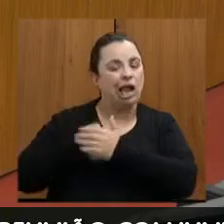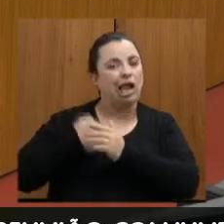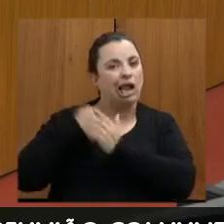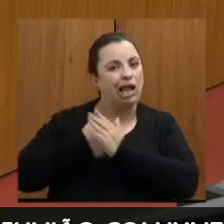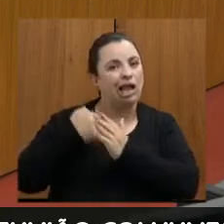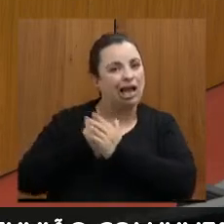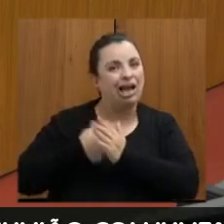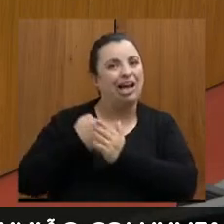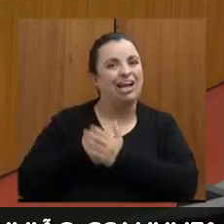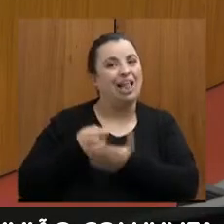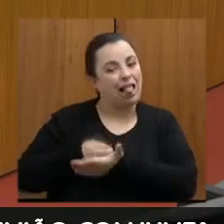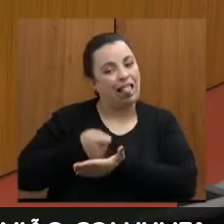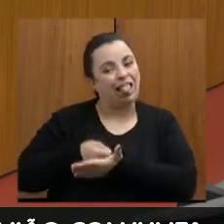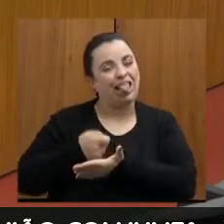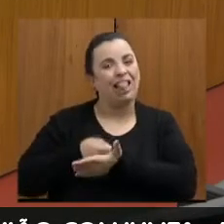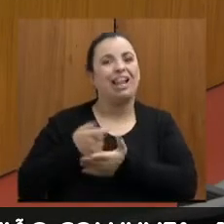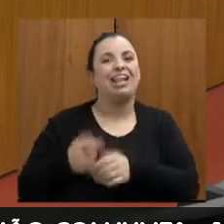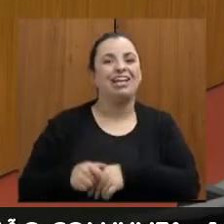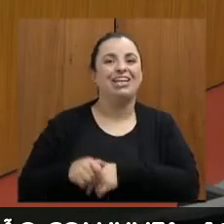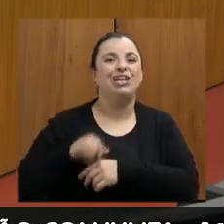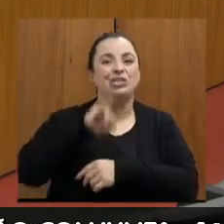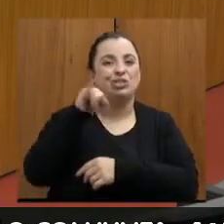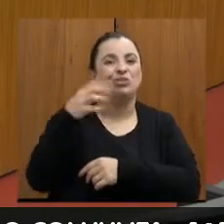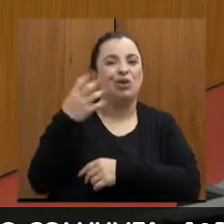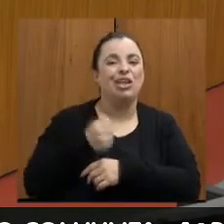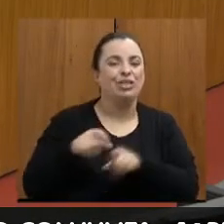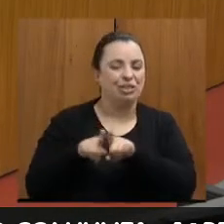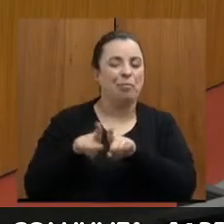uma lista de uma casa nova